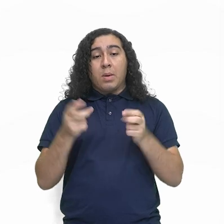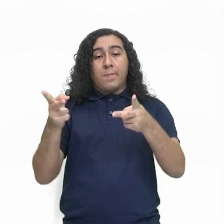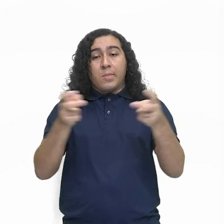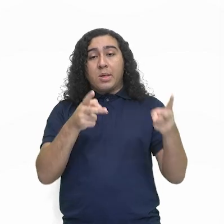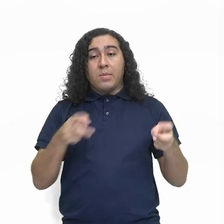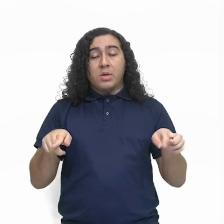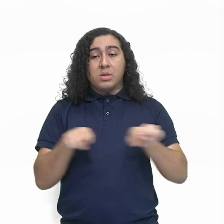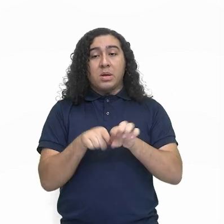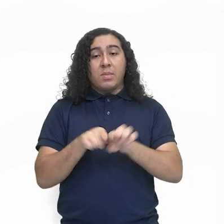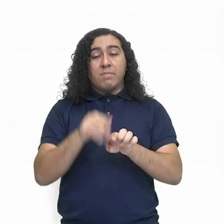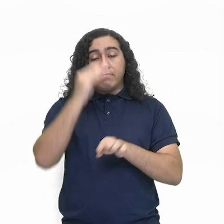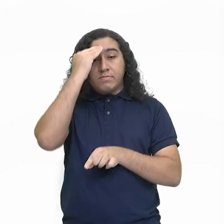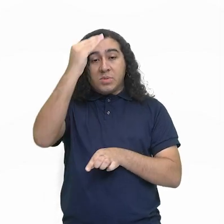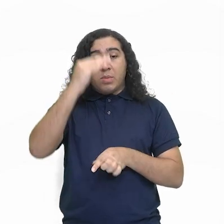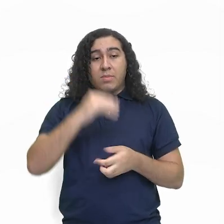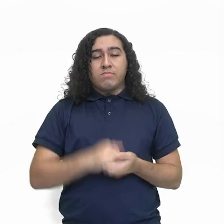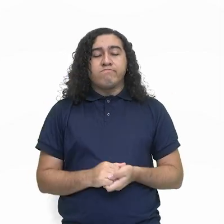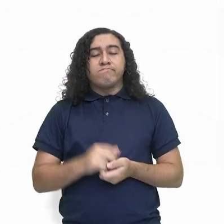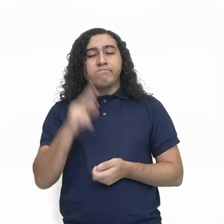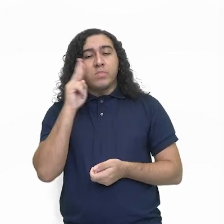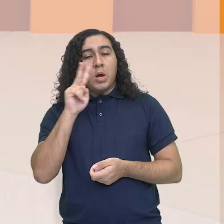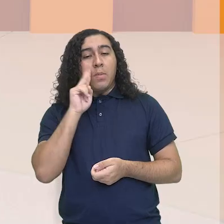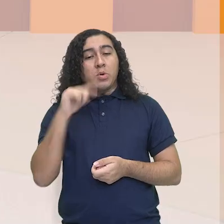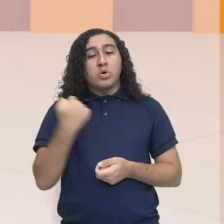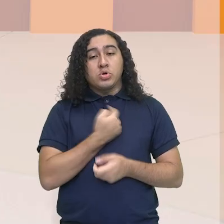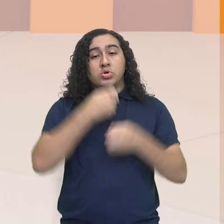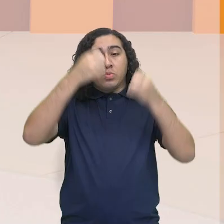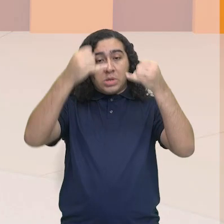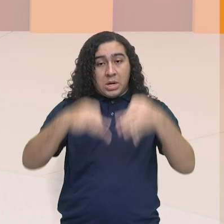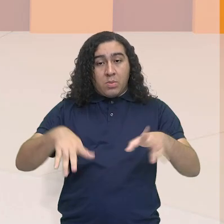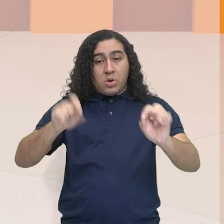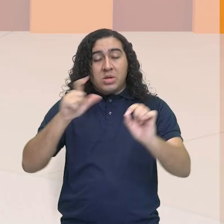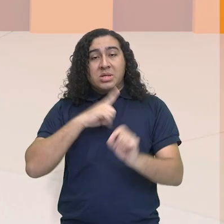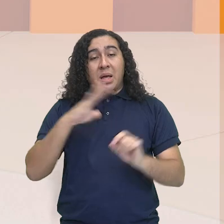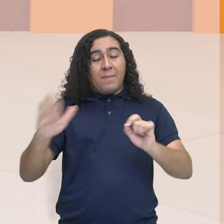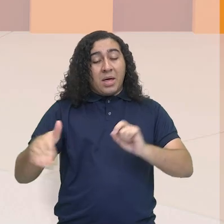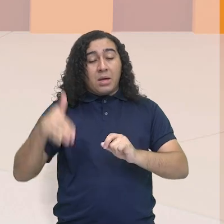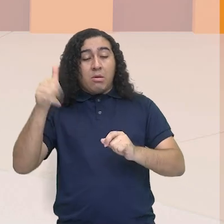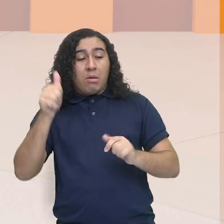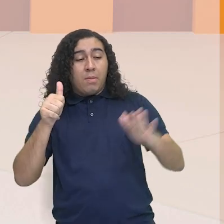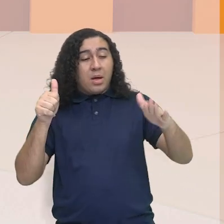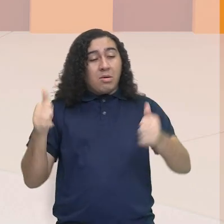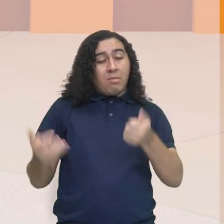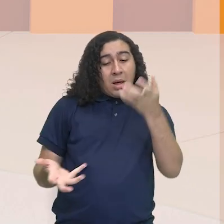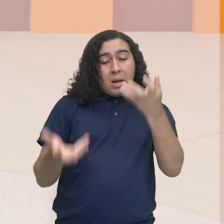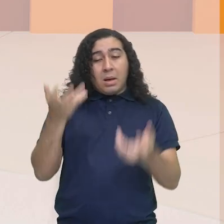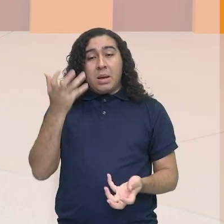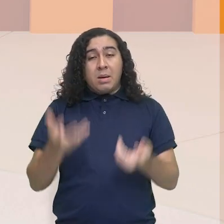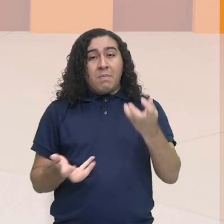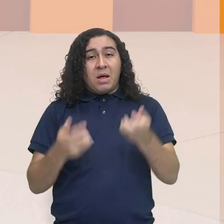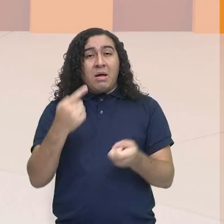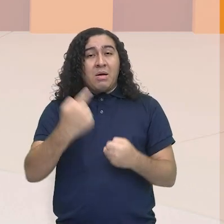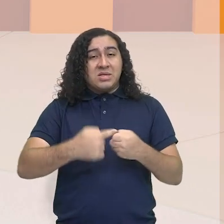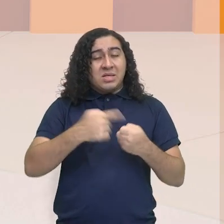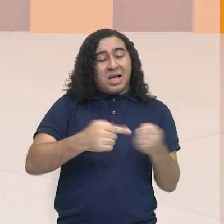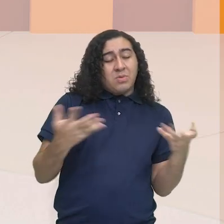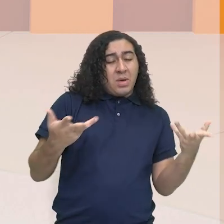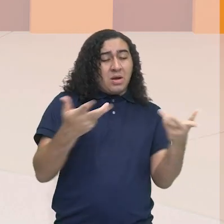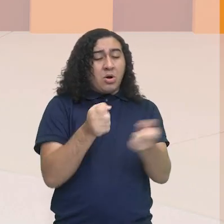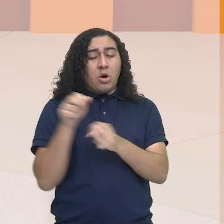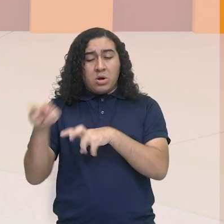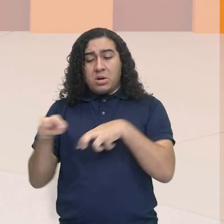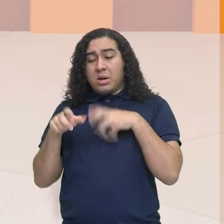observado bastante. Lembra que a gente falou? Esse negócio de ser melhor, não sei o quê, morar na cidade é perfeito e morar no campo é coisa de